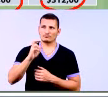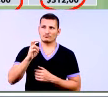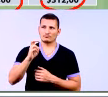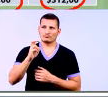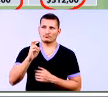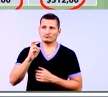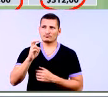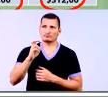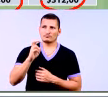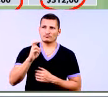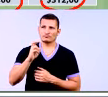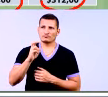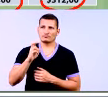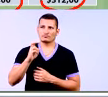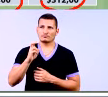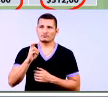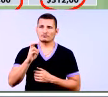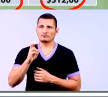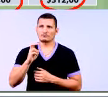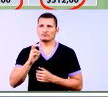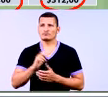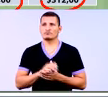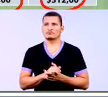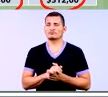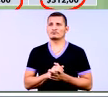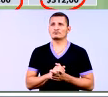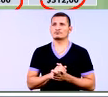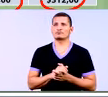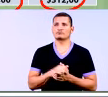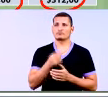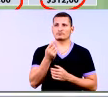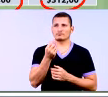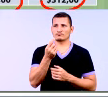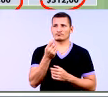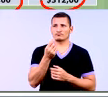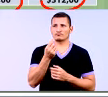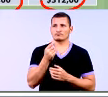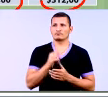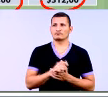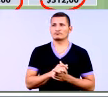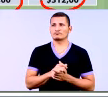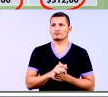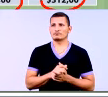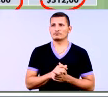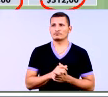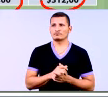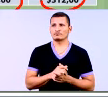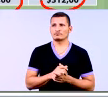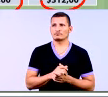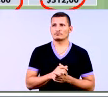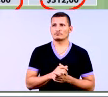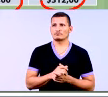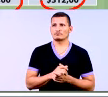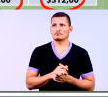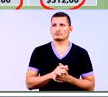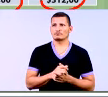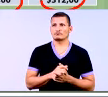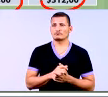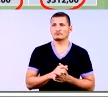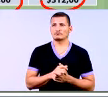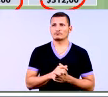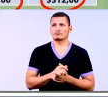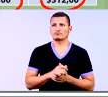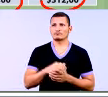ó, primeira coisa que eu vou fazer? Preço. Ah, o preço não é problema para mim? Tá bom. Então eu vou lá para a quantidade de